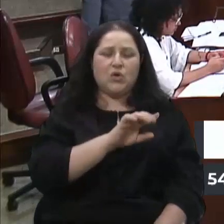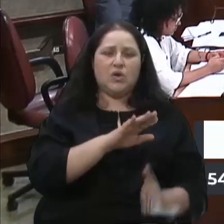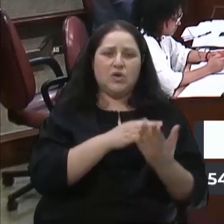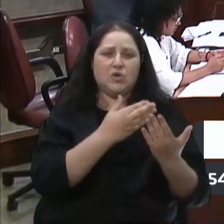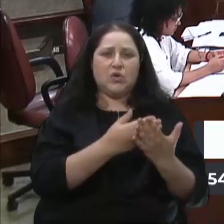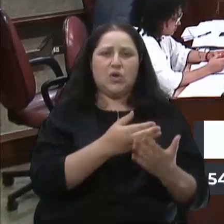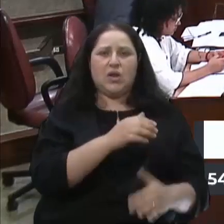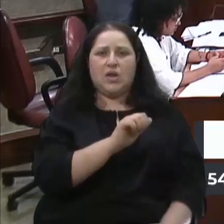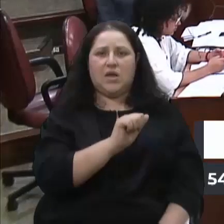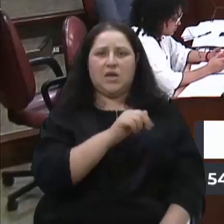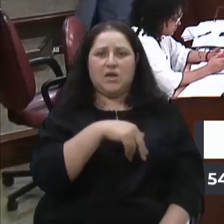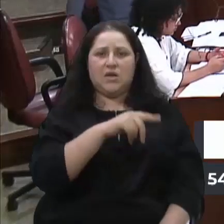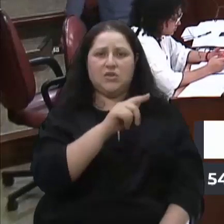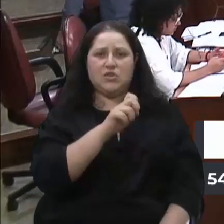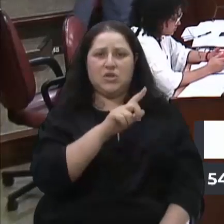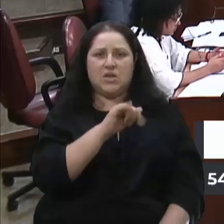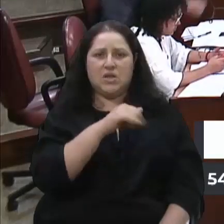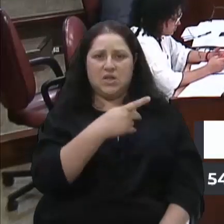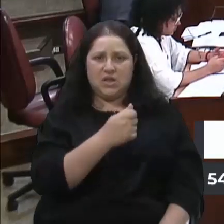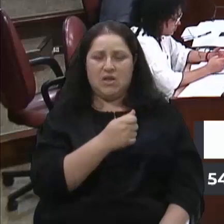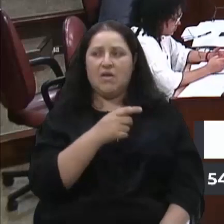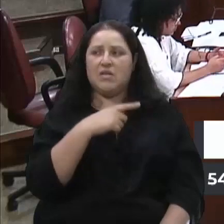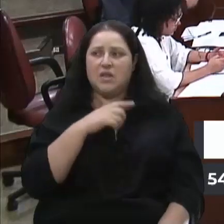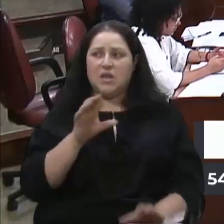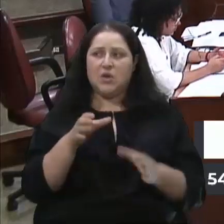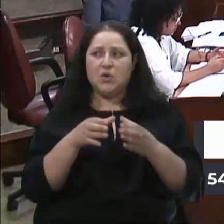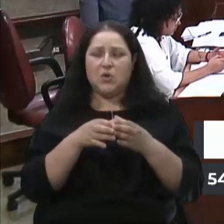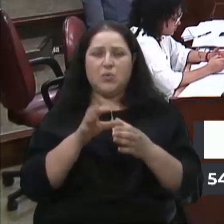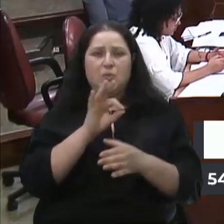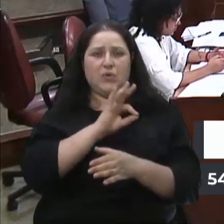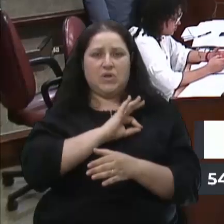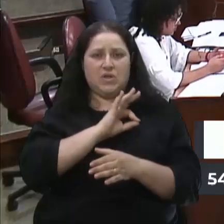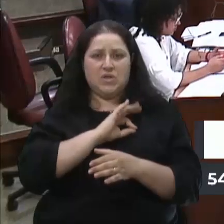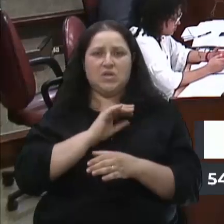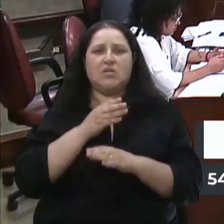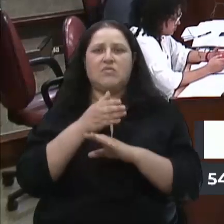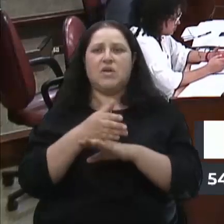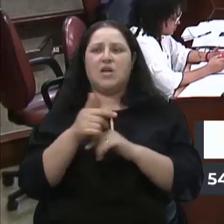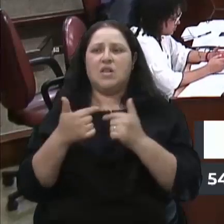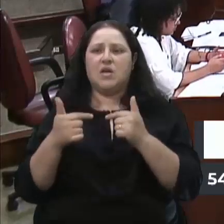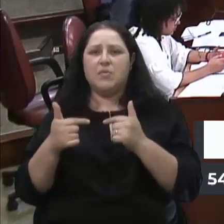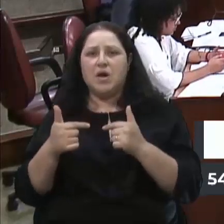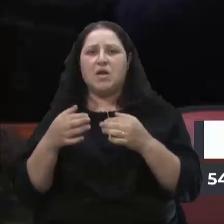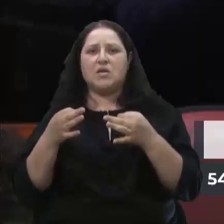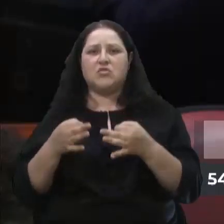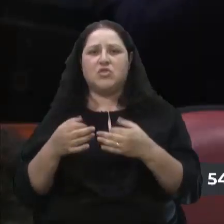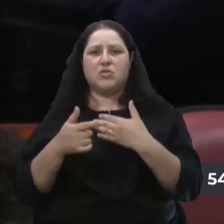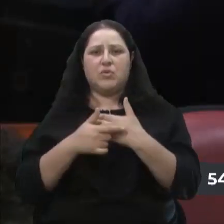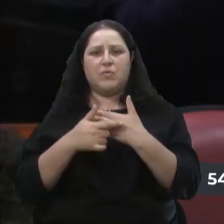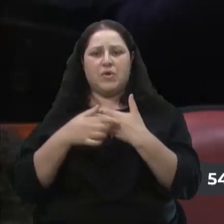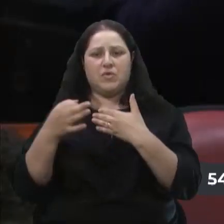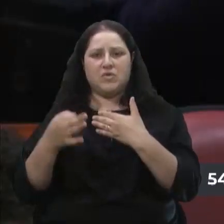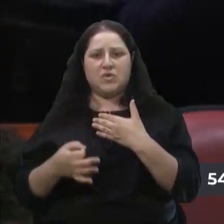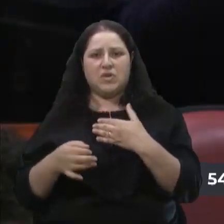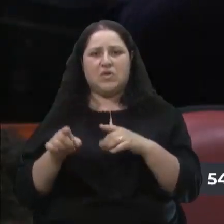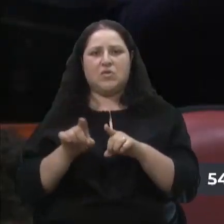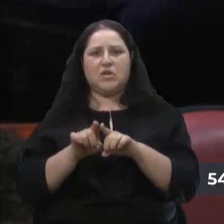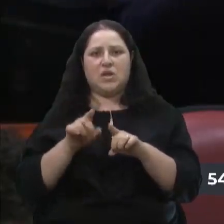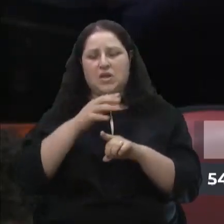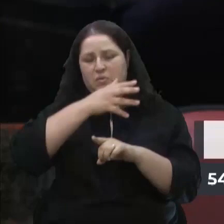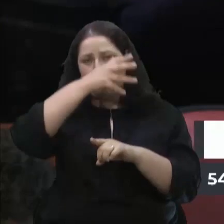guarda cumprindo o seu papel de forma excelente. Nós temos a guarda municipal